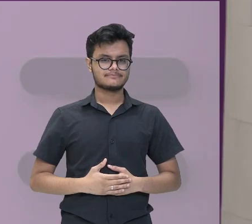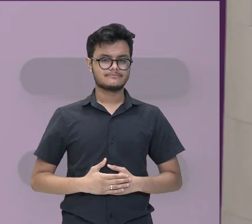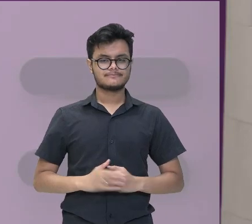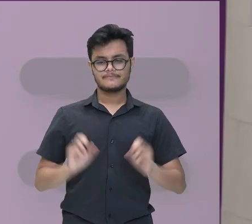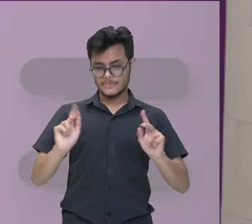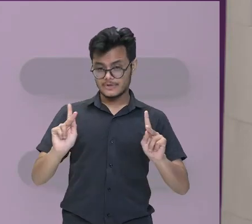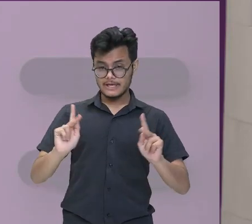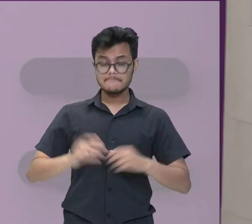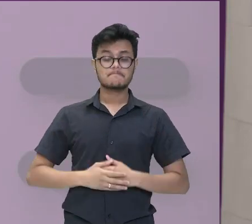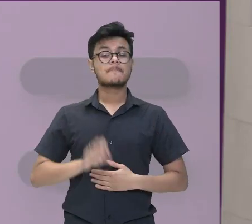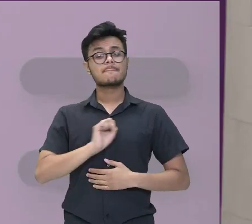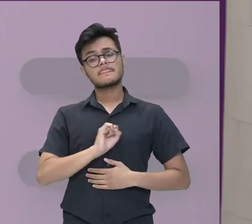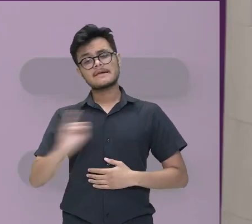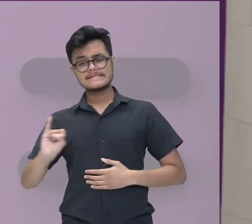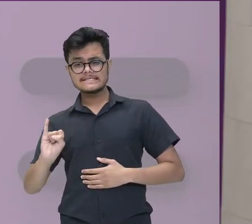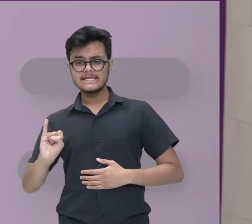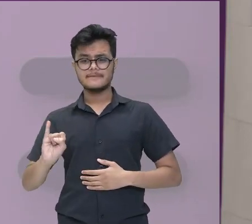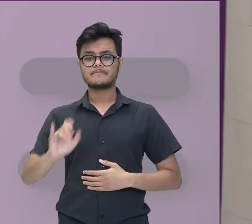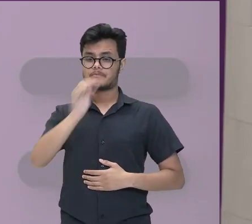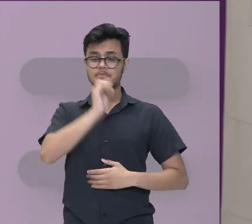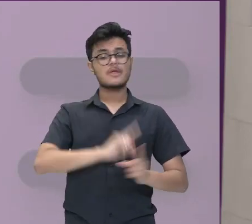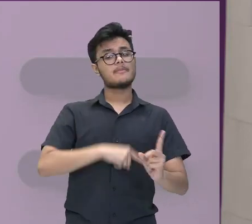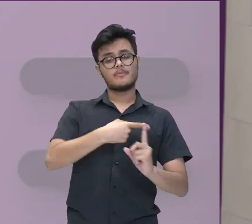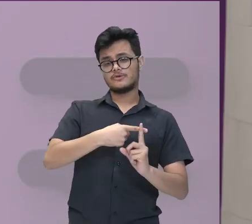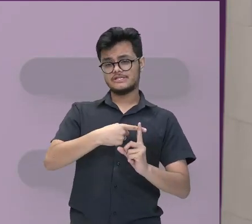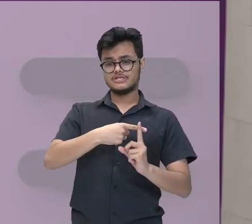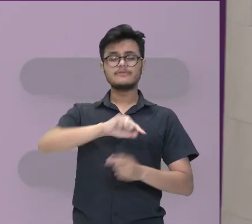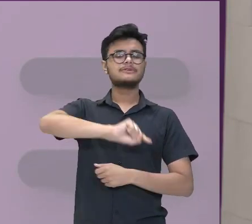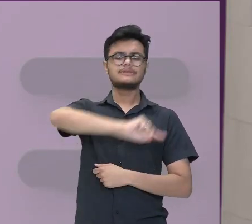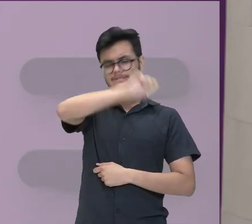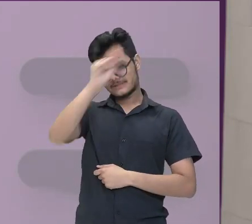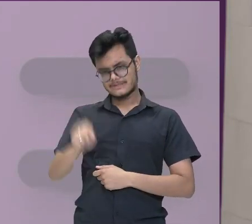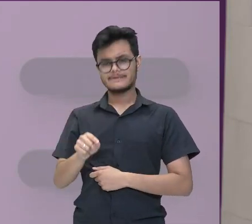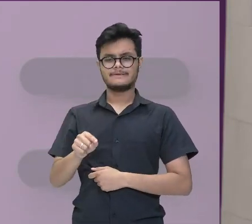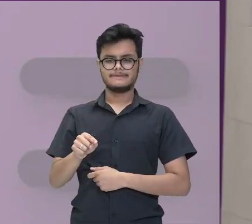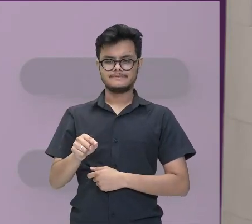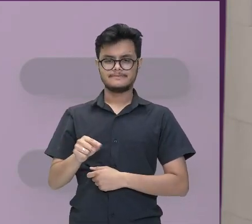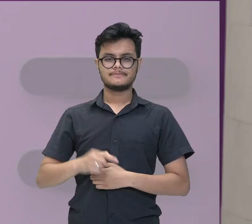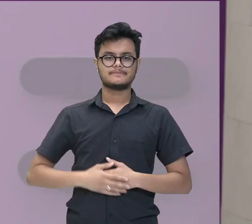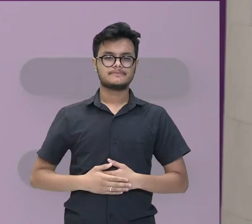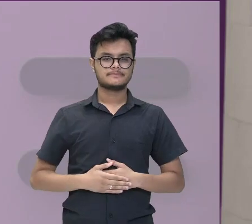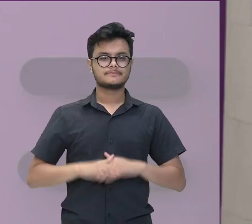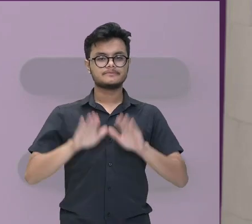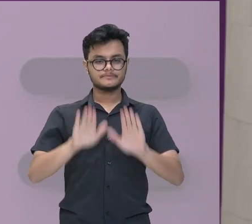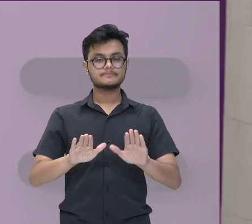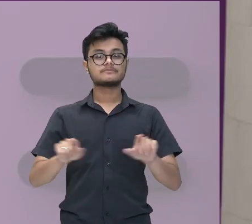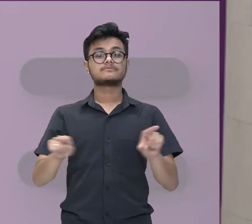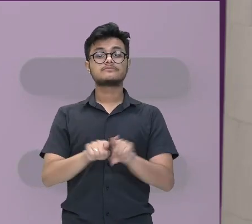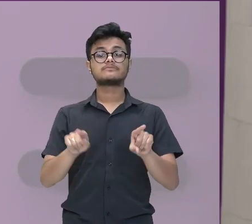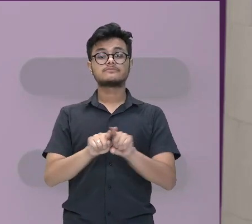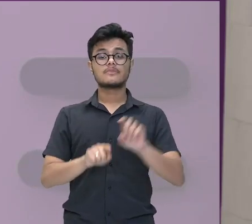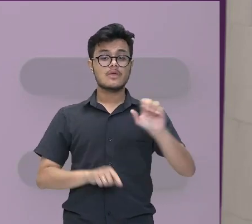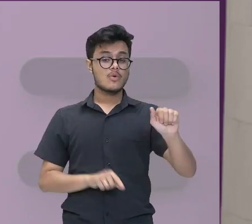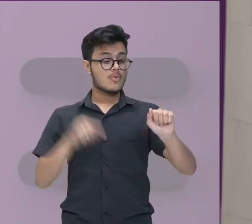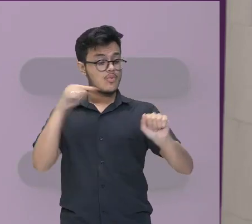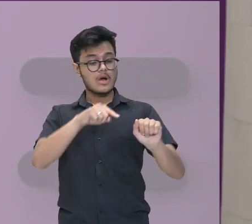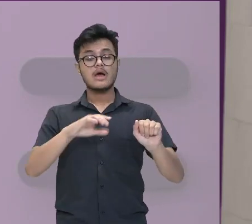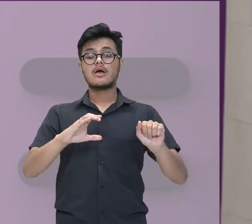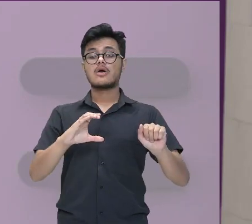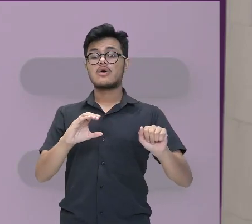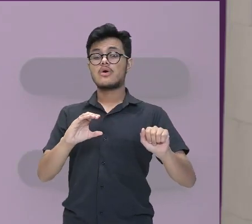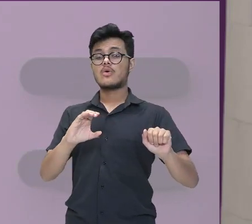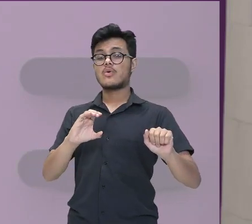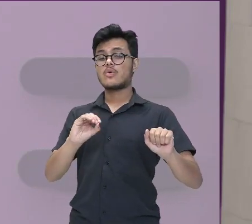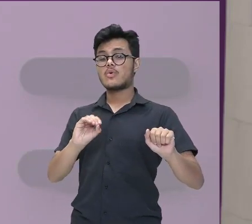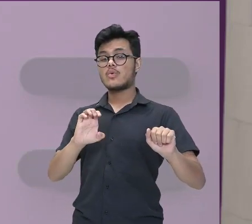voltada para baixo. Agora, se o valor do coeficiente A, lembrando que o coeficiente A é aquele que fica junto do x